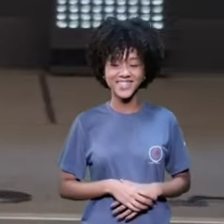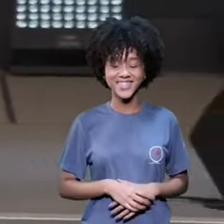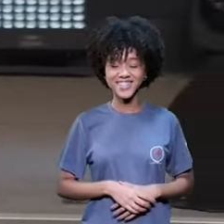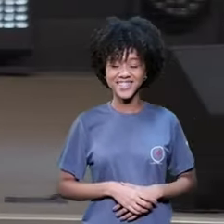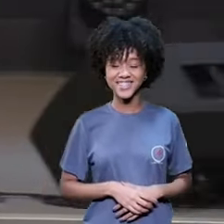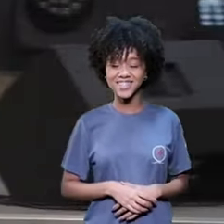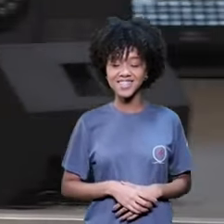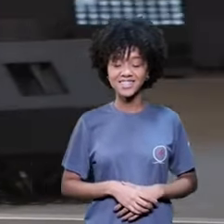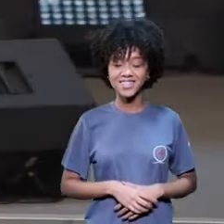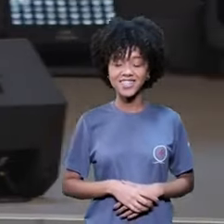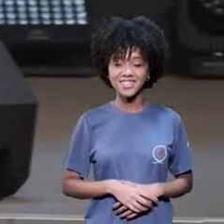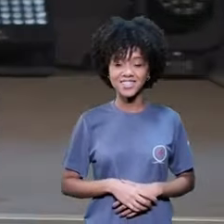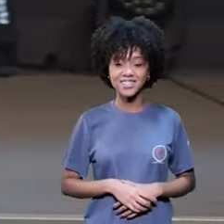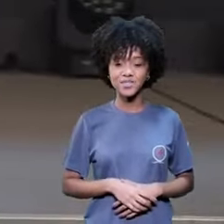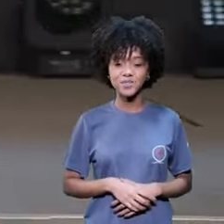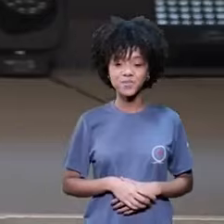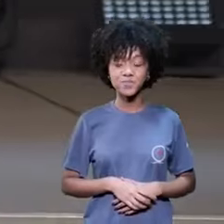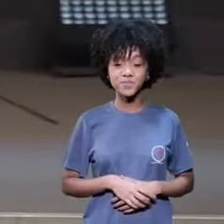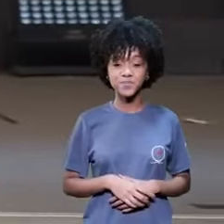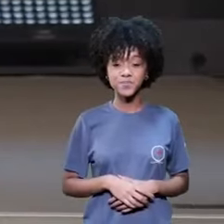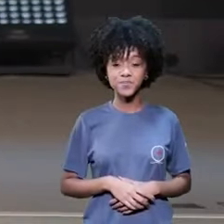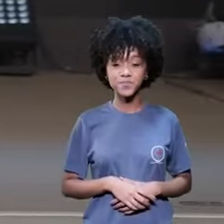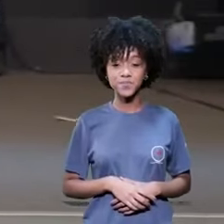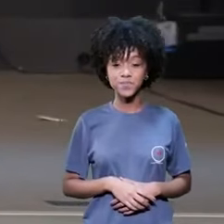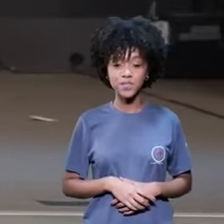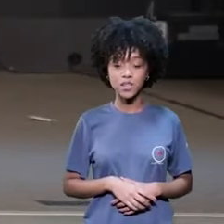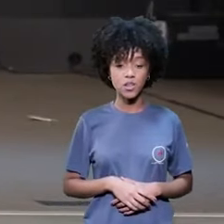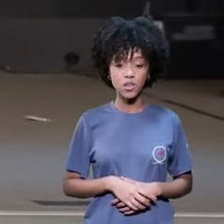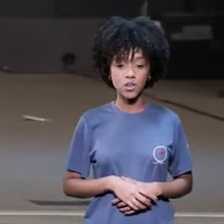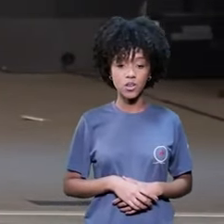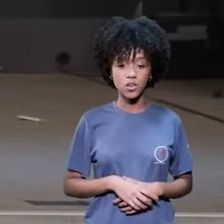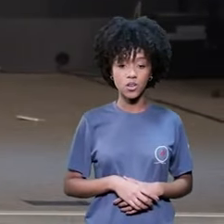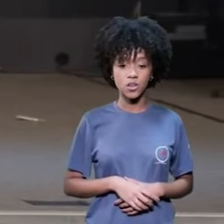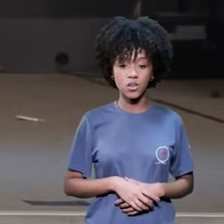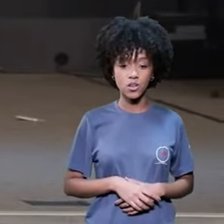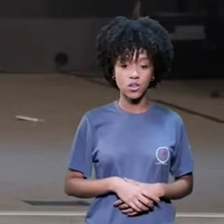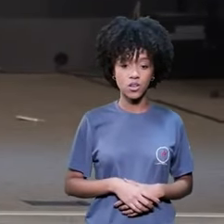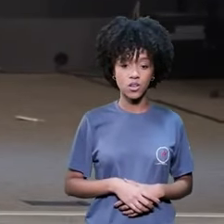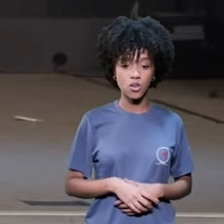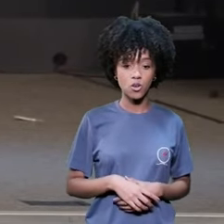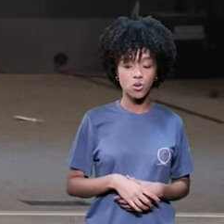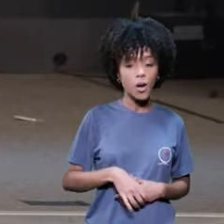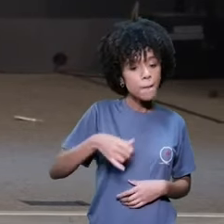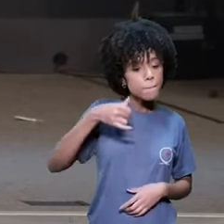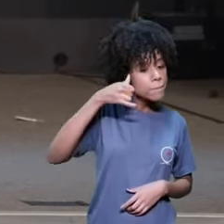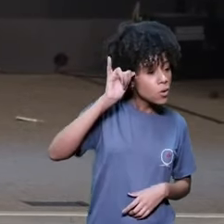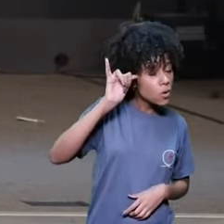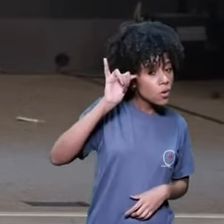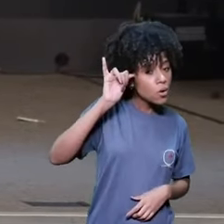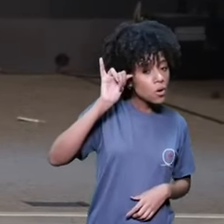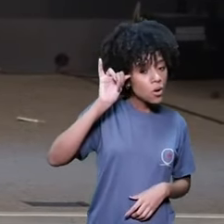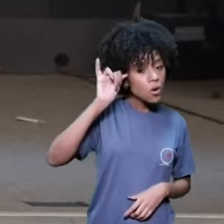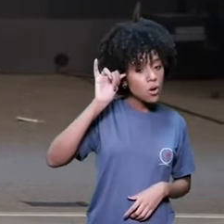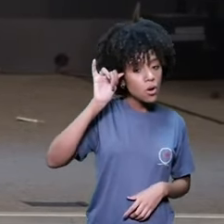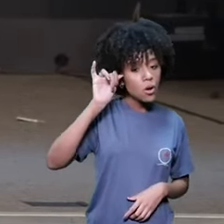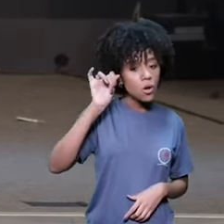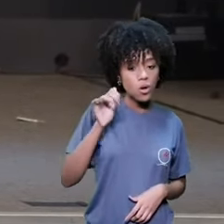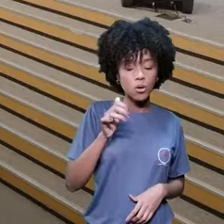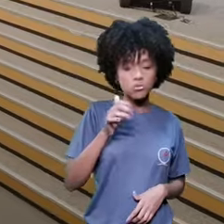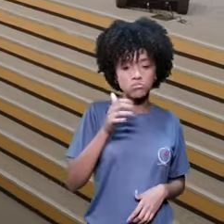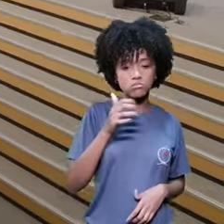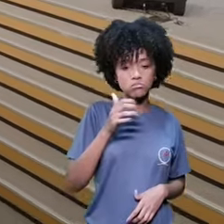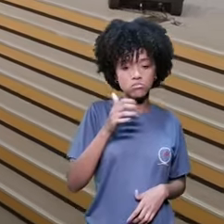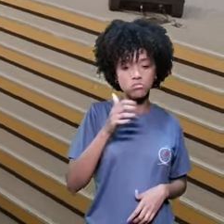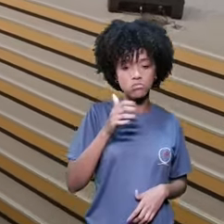Não, sabe por quê, irmão? Não matava boi assim, não. Não tinha lugar pra refrigerar. A carne que sobrava, ou salgava, ou jogava fora. Só